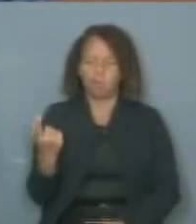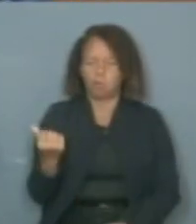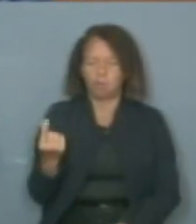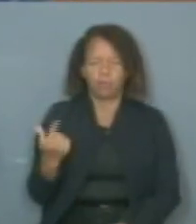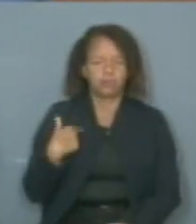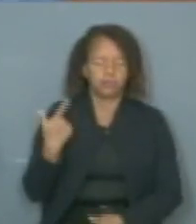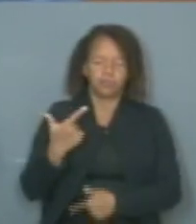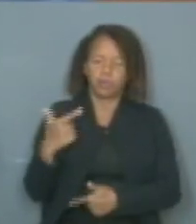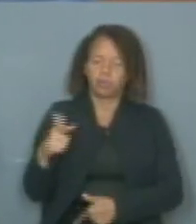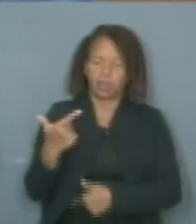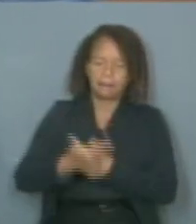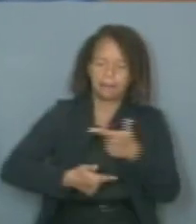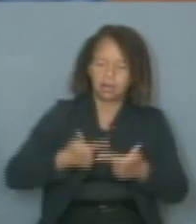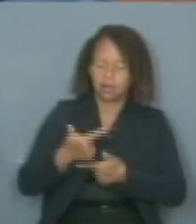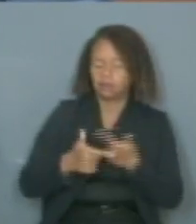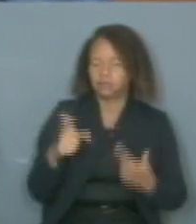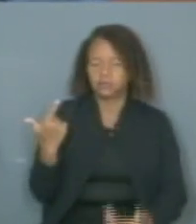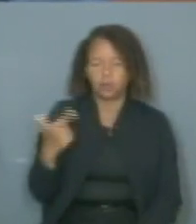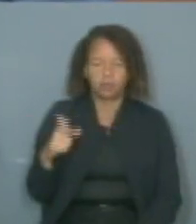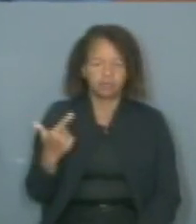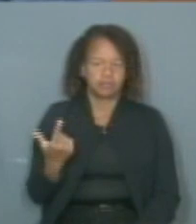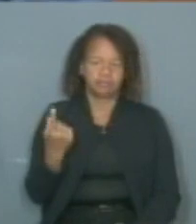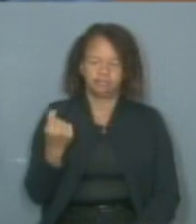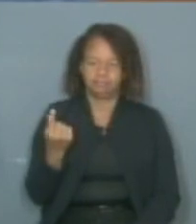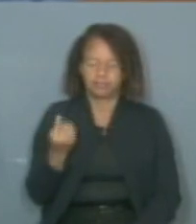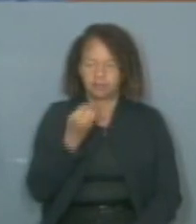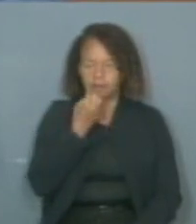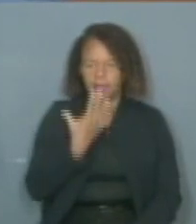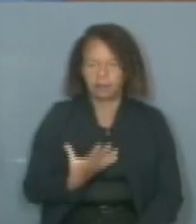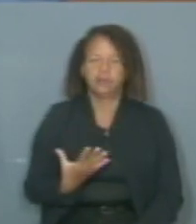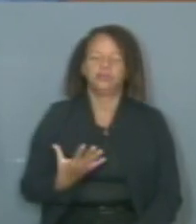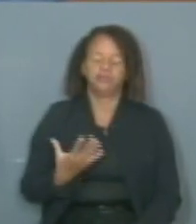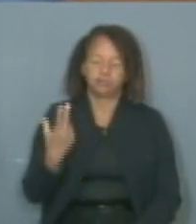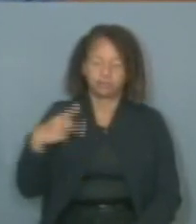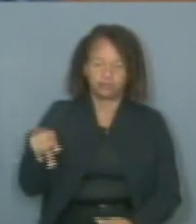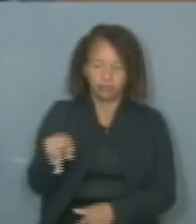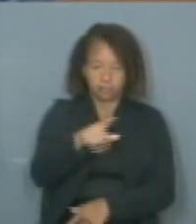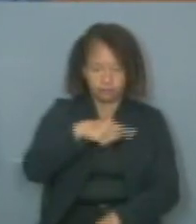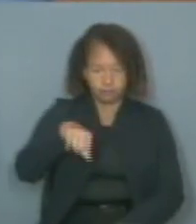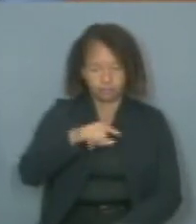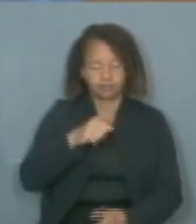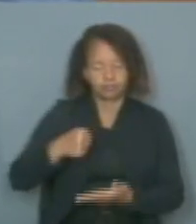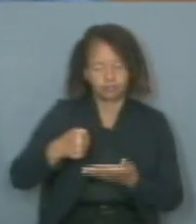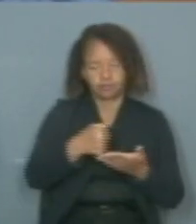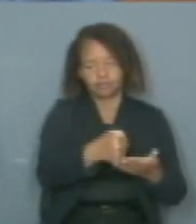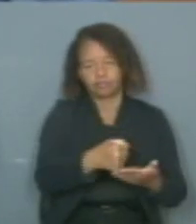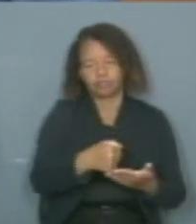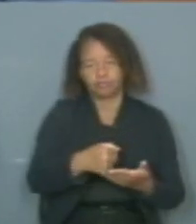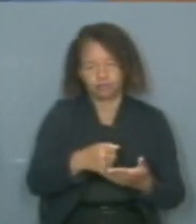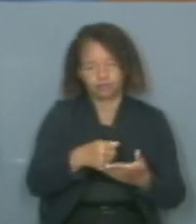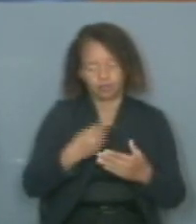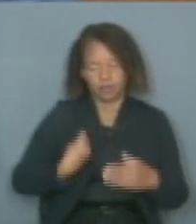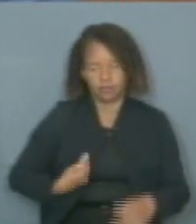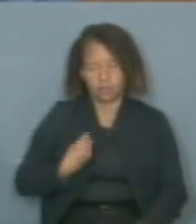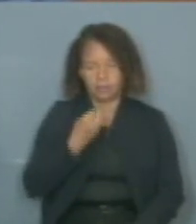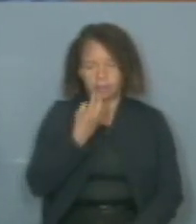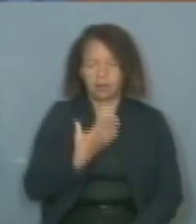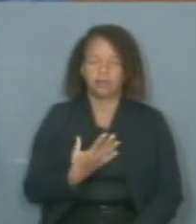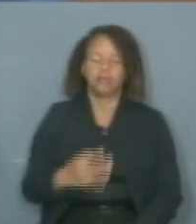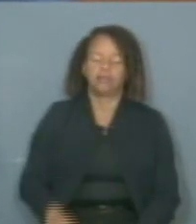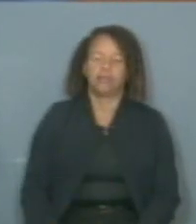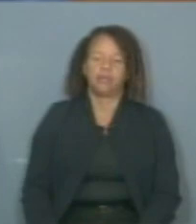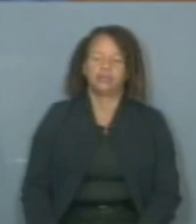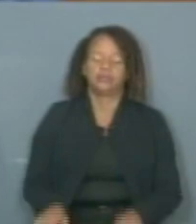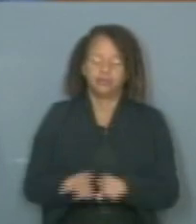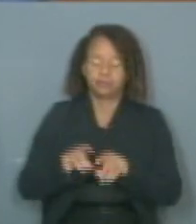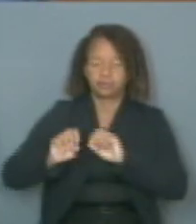não tem um emprego, não tem uma situação financeira estável a qual elas possam se sustentar e manter suas vidas bem. E também em relação